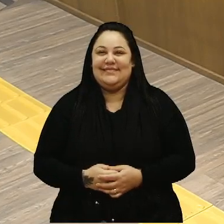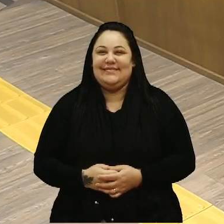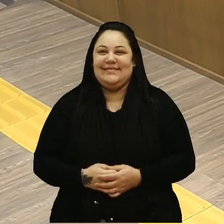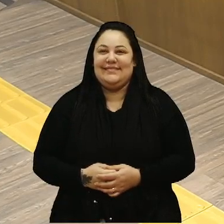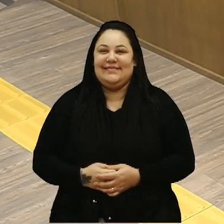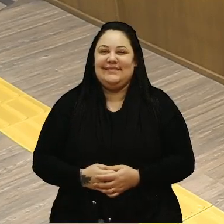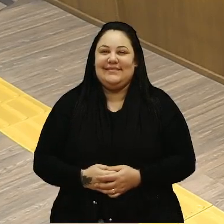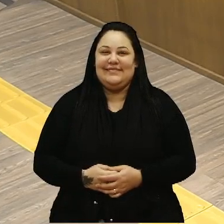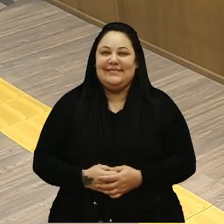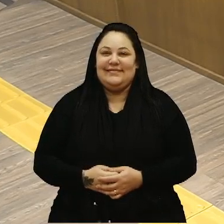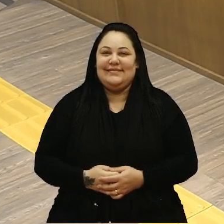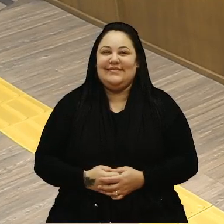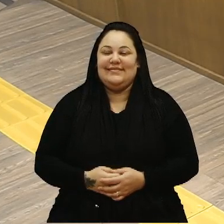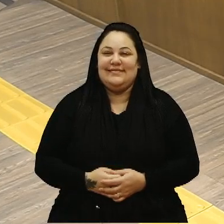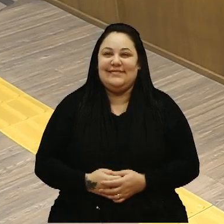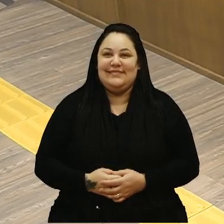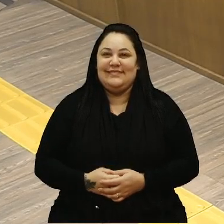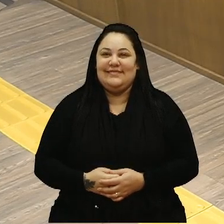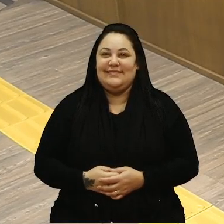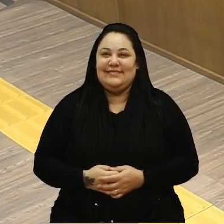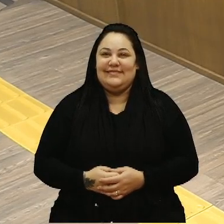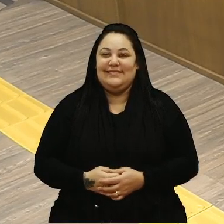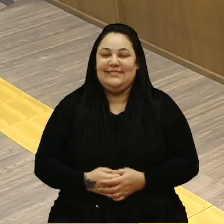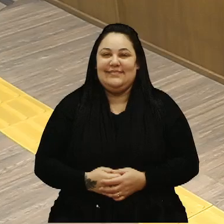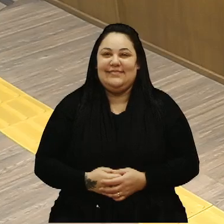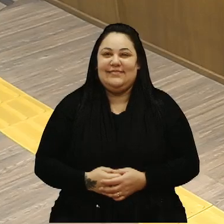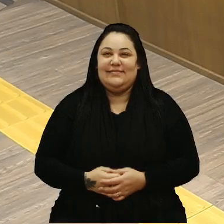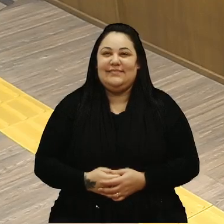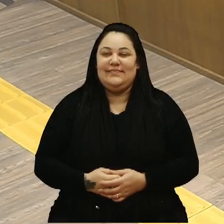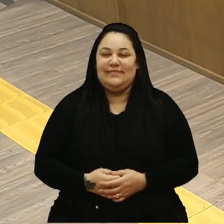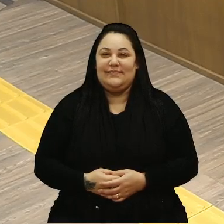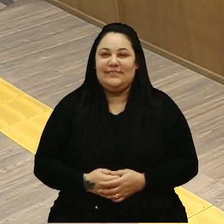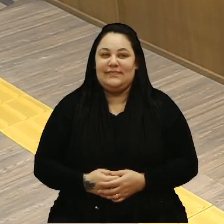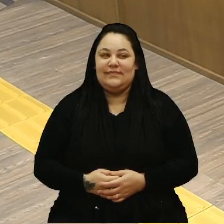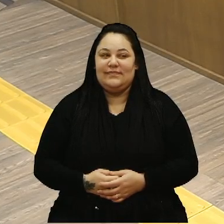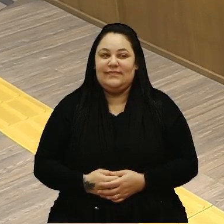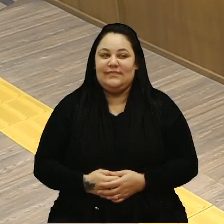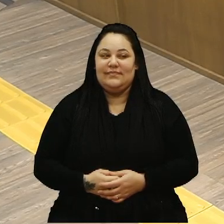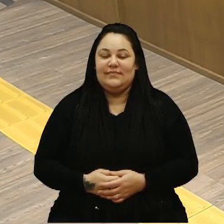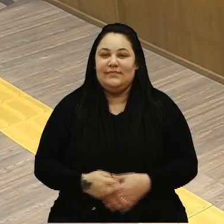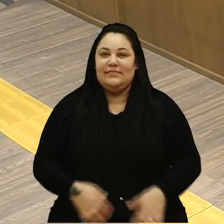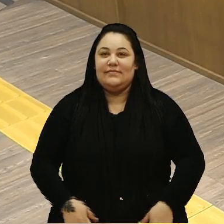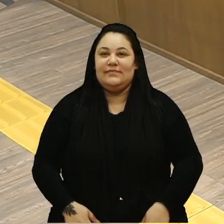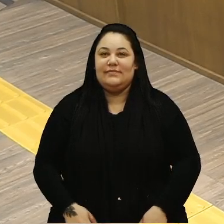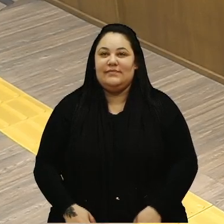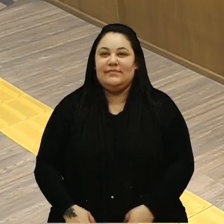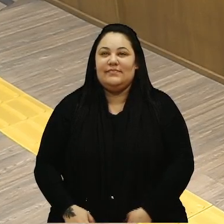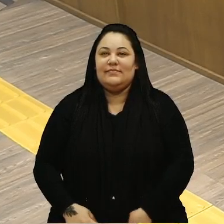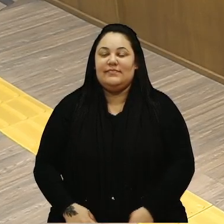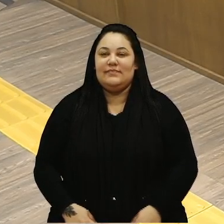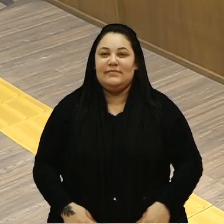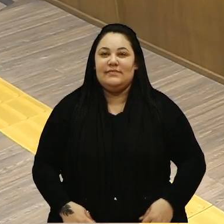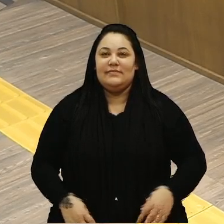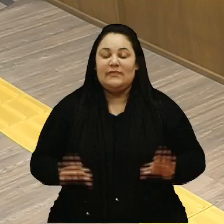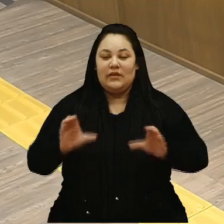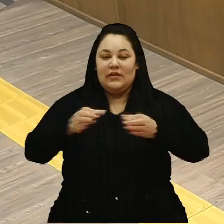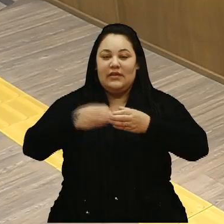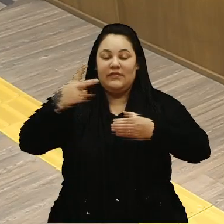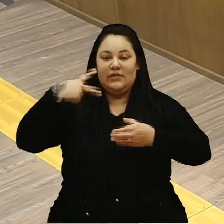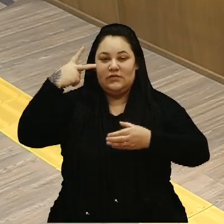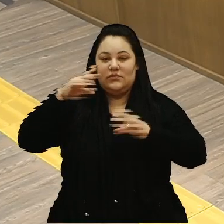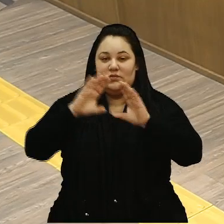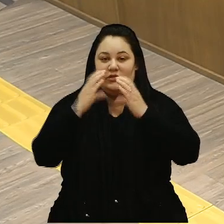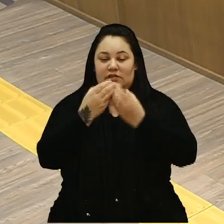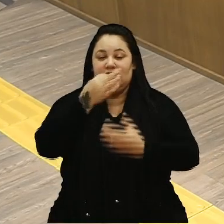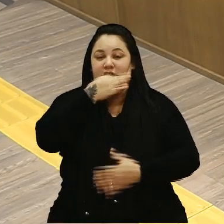Só para não dizer que eu A bancada falei do 11. errado. Bancada do 11, a velha arena. Colegas vereadores, comunidade caxiense, aqueles